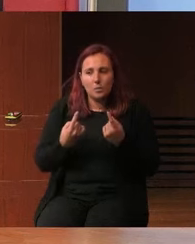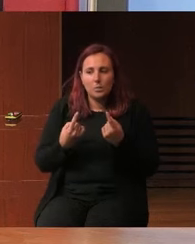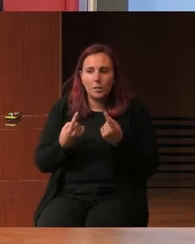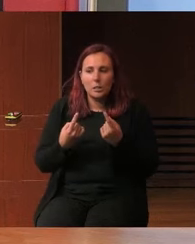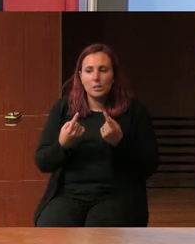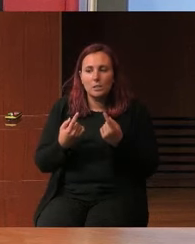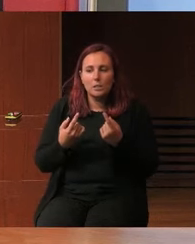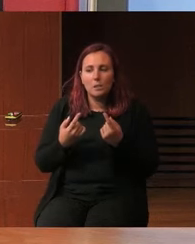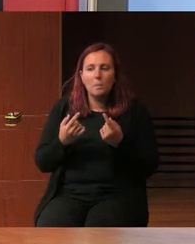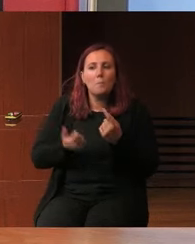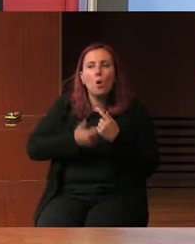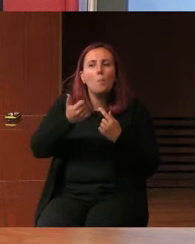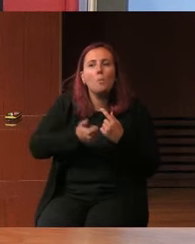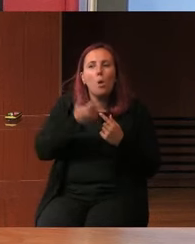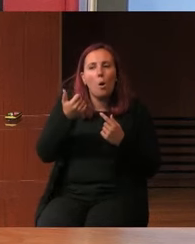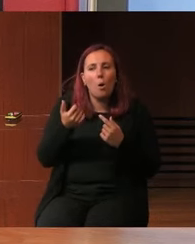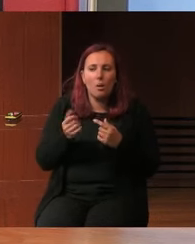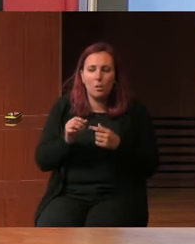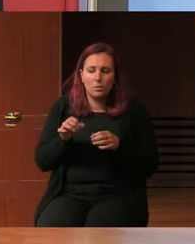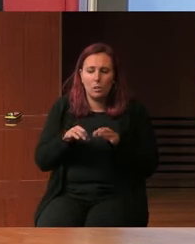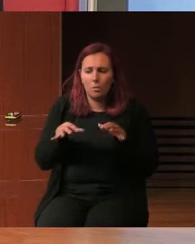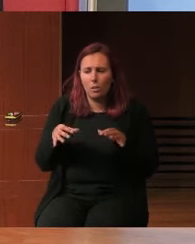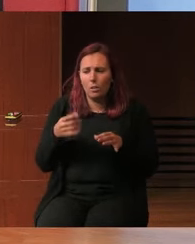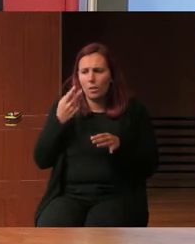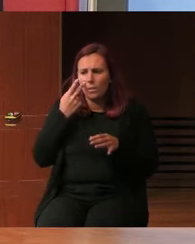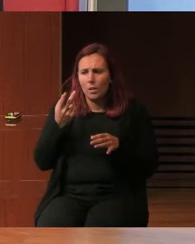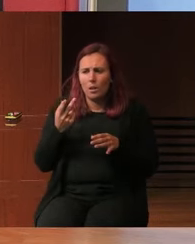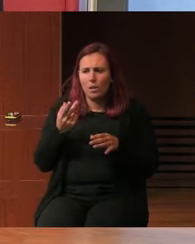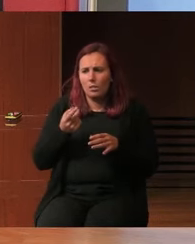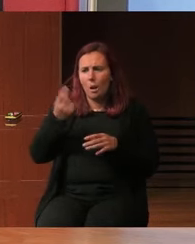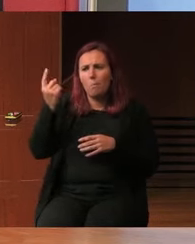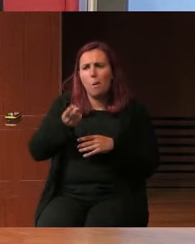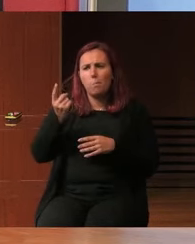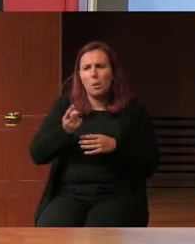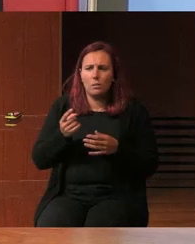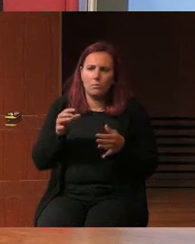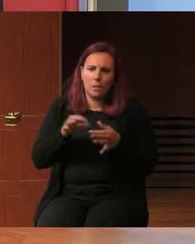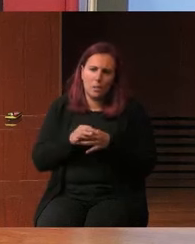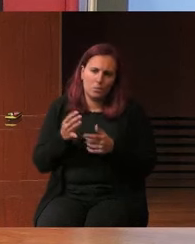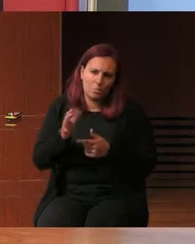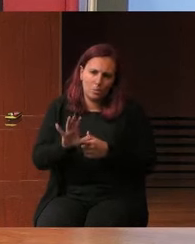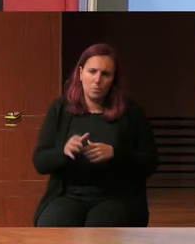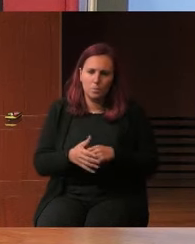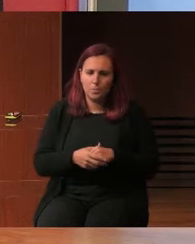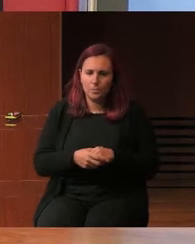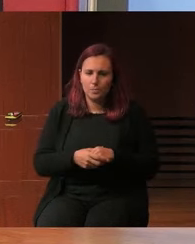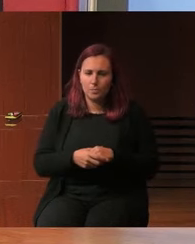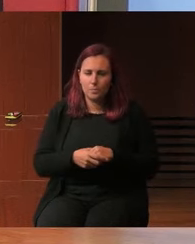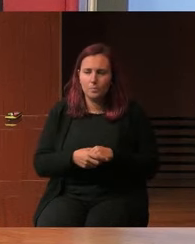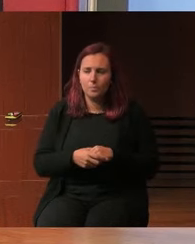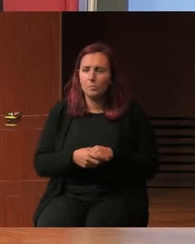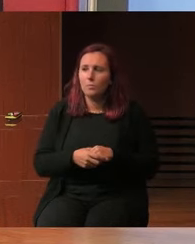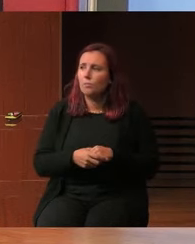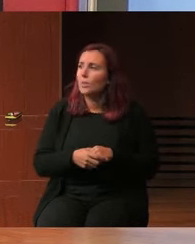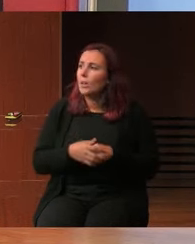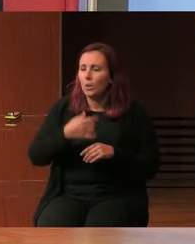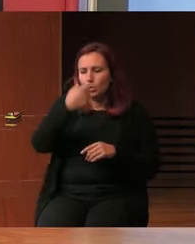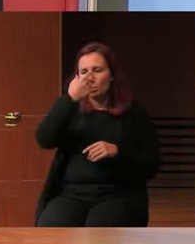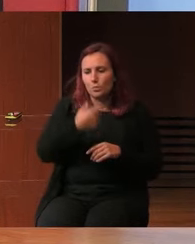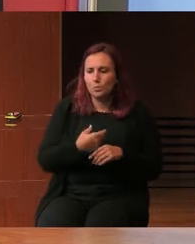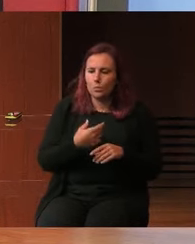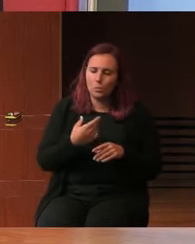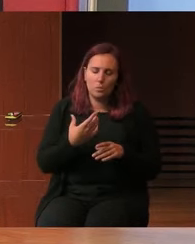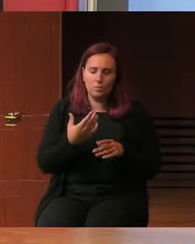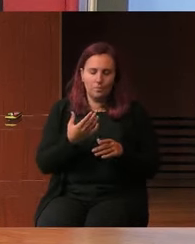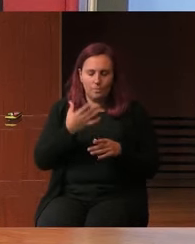mais saudável em contextos extremos, como estamos a ver, de autoritarismo, por exemplo. Não é? E, portanto, o papel do professor bibliotecário, por